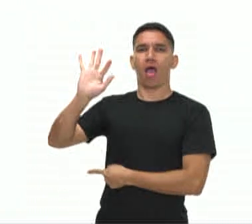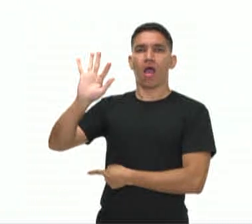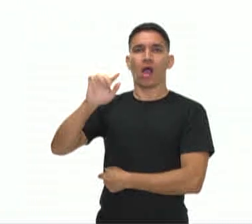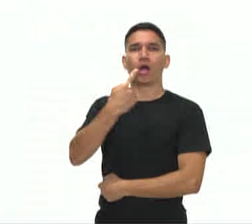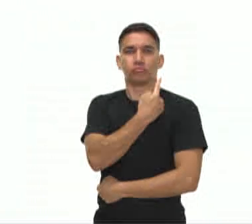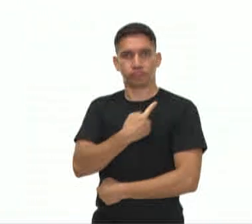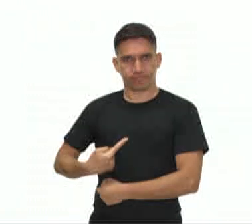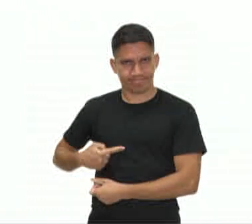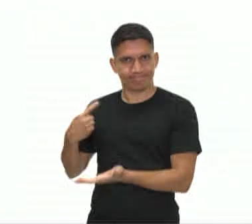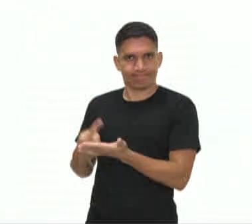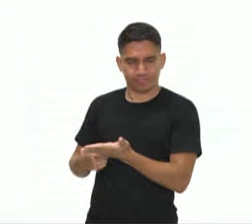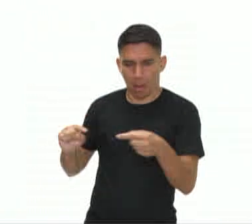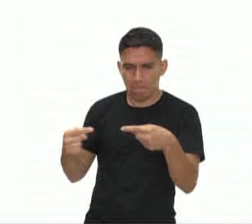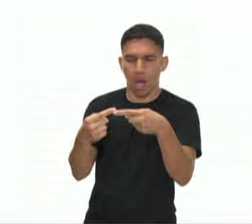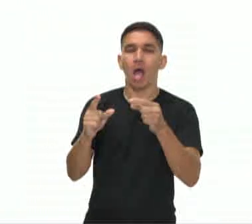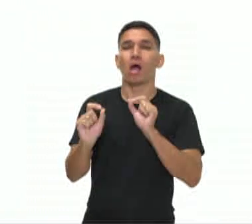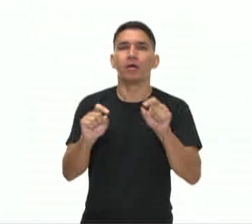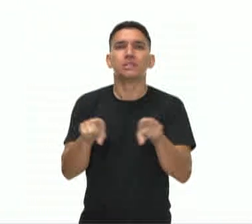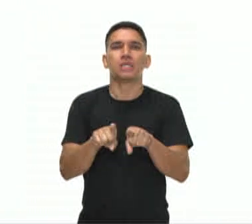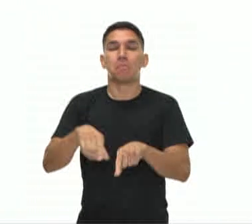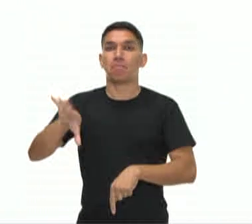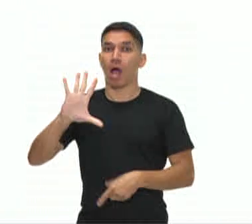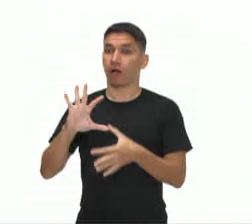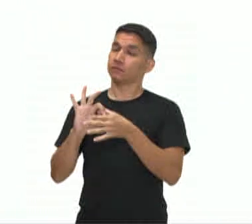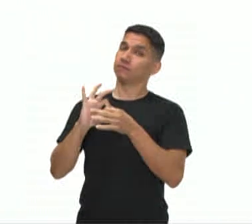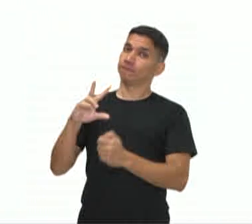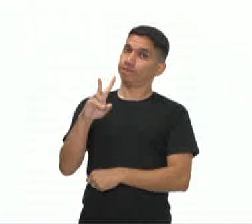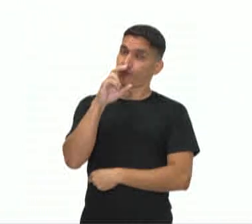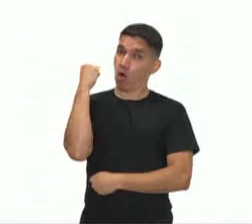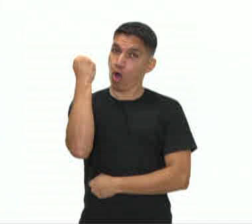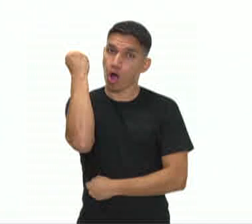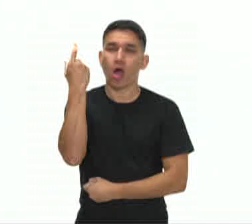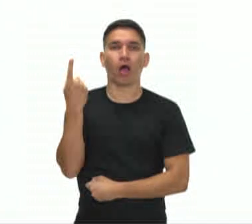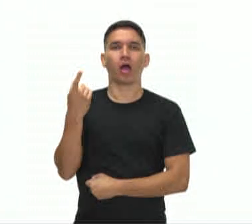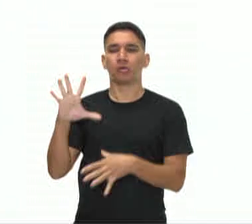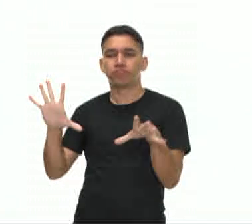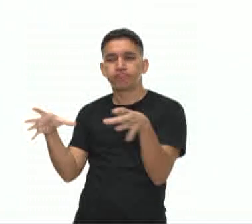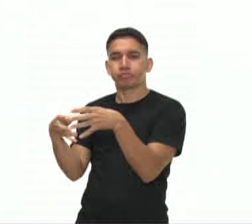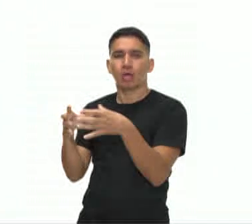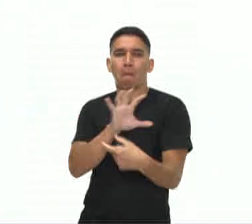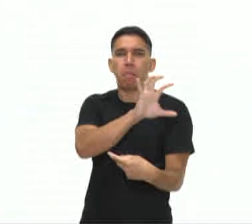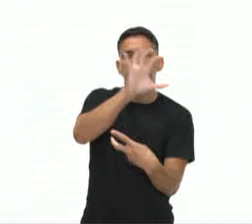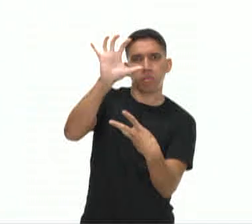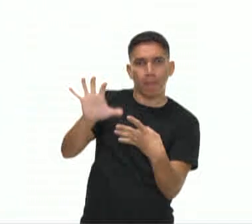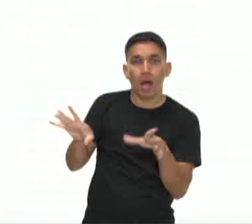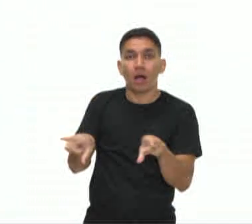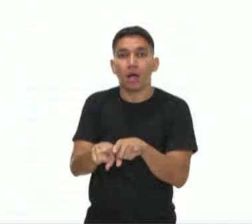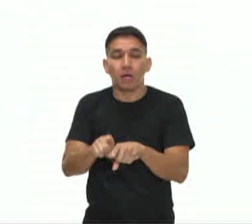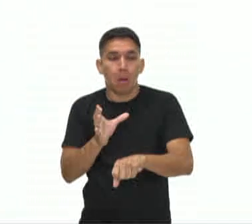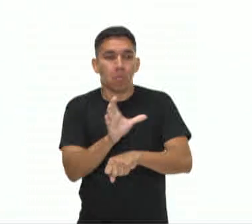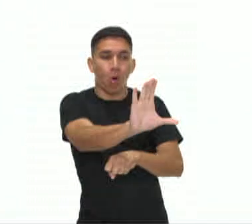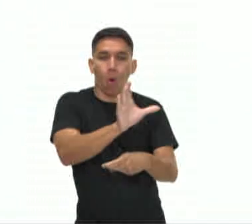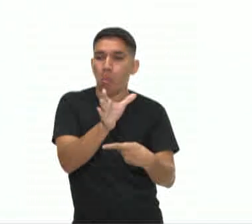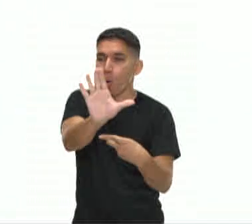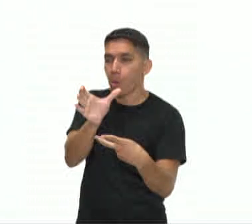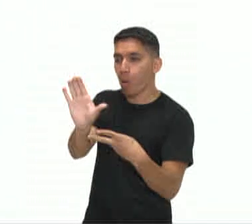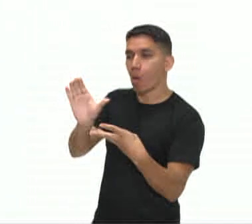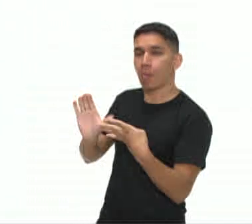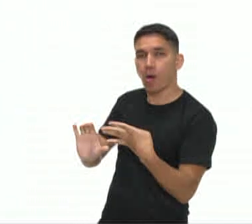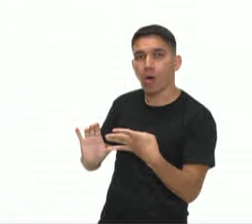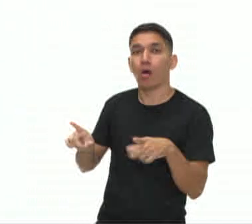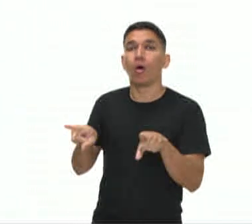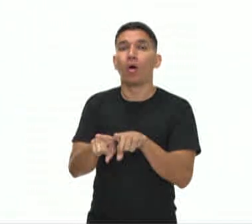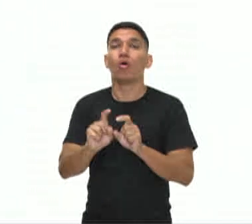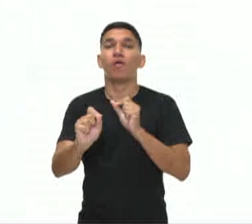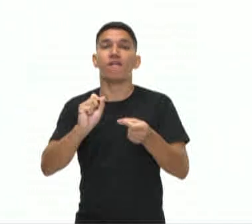as mais fortes oligarquias regionais, através da destinação de verbas da União para obras